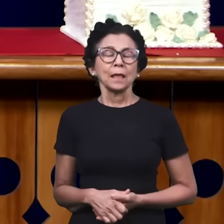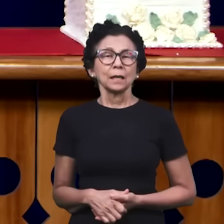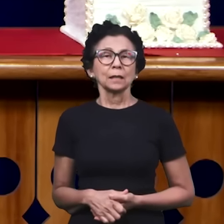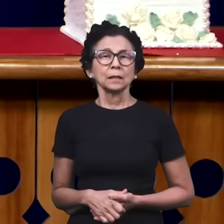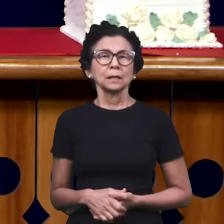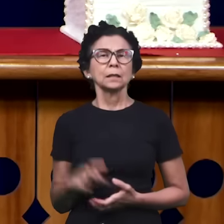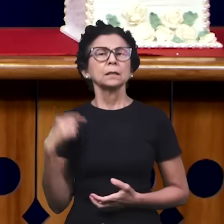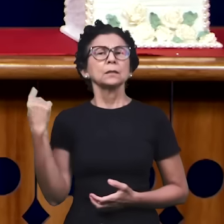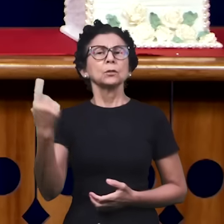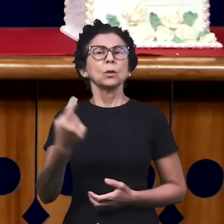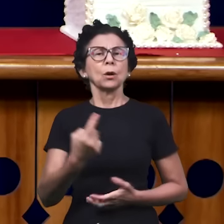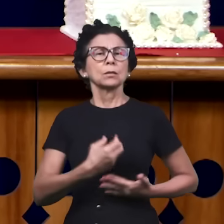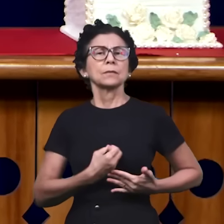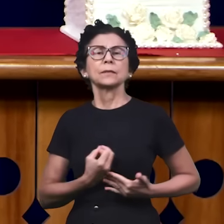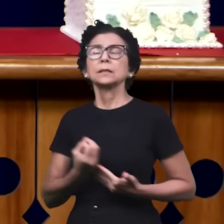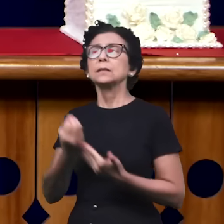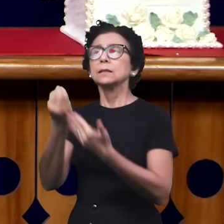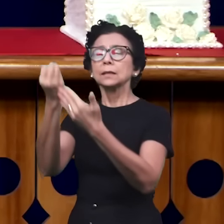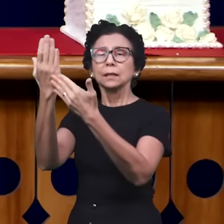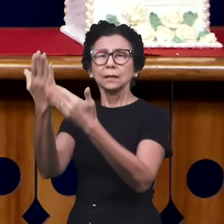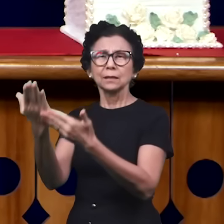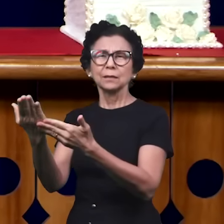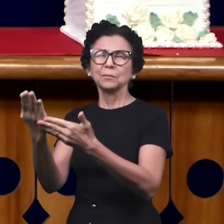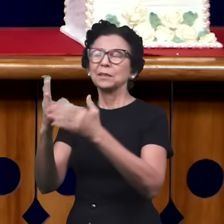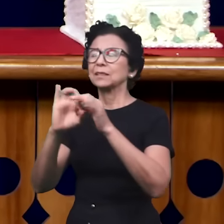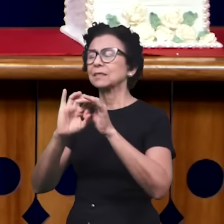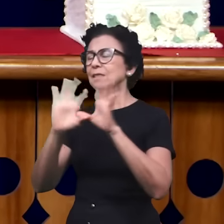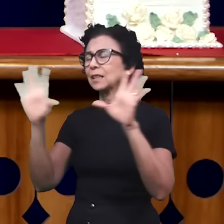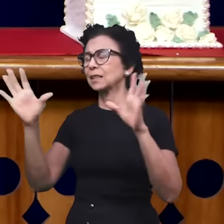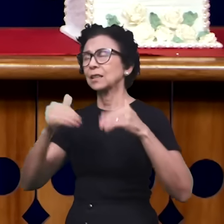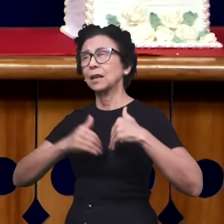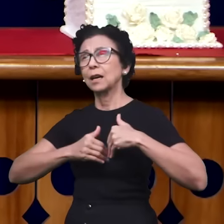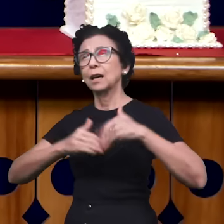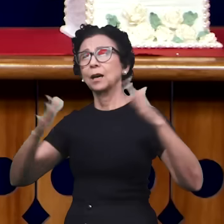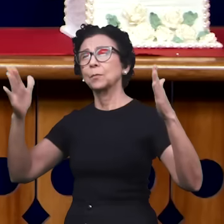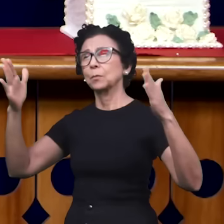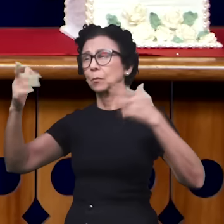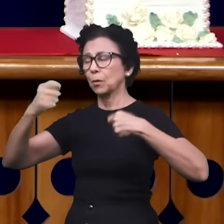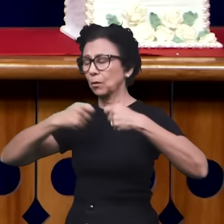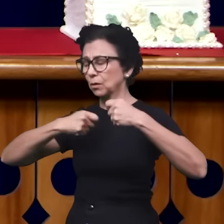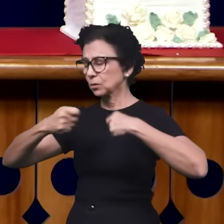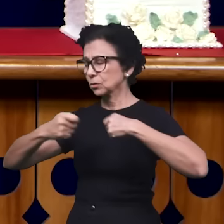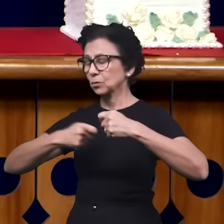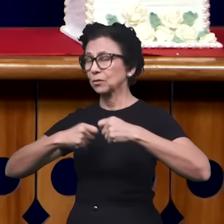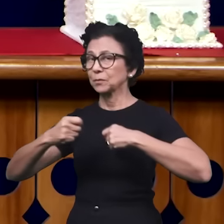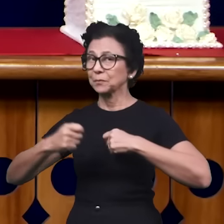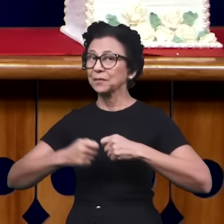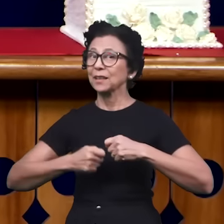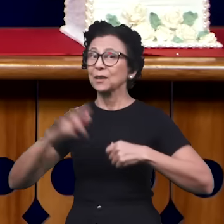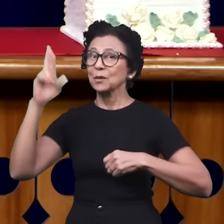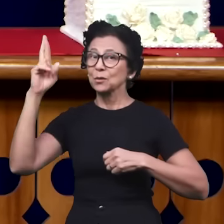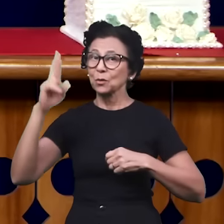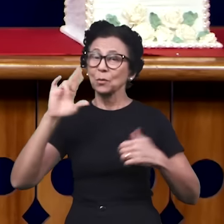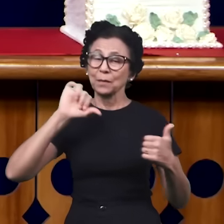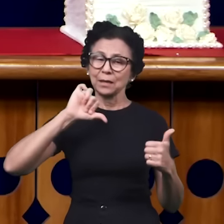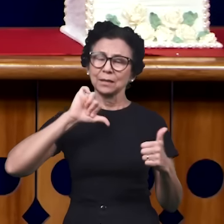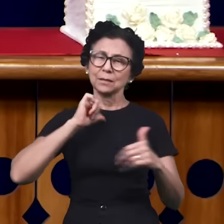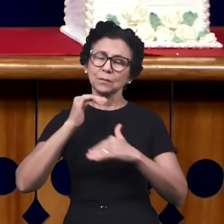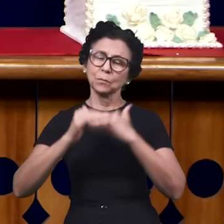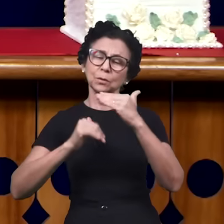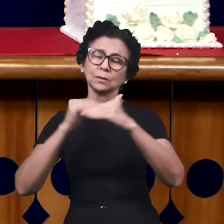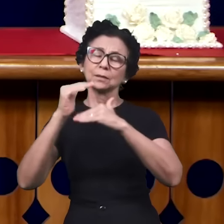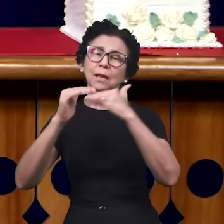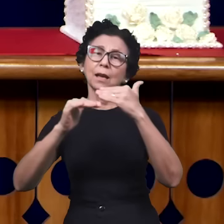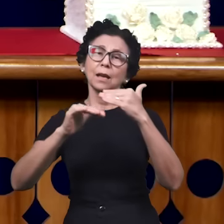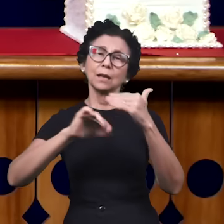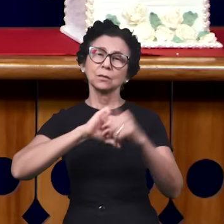toma a nossa vida nas suas mãos, quando nós permitimos que o Senhor haja na nossa vida, então o Senhor vai começar a dar forma à nossa vida. Mas não é